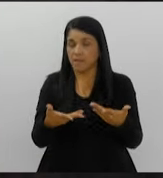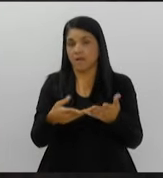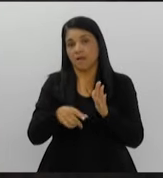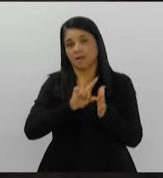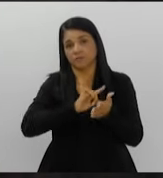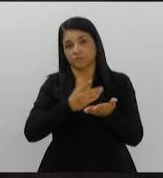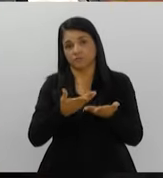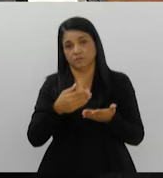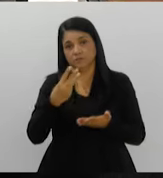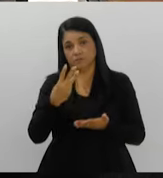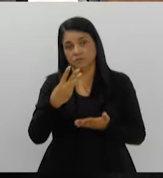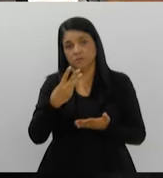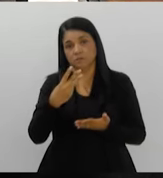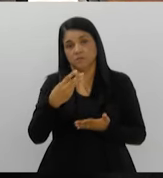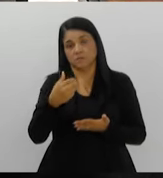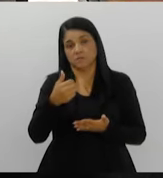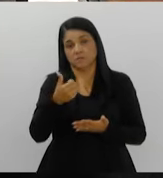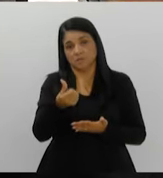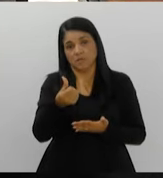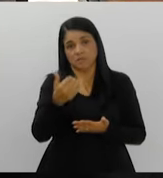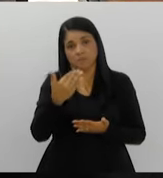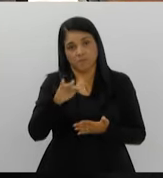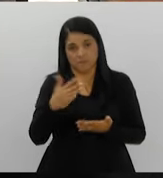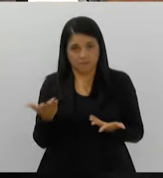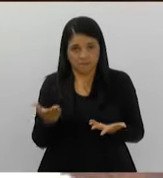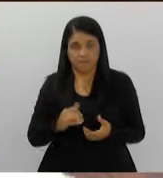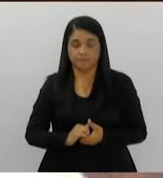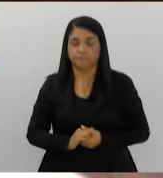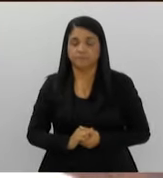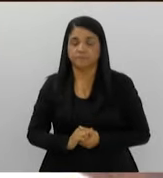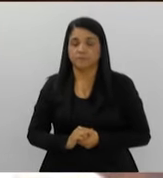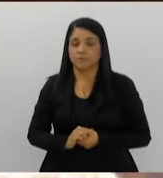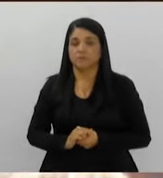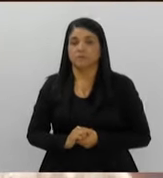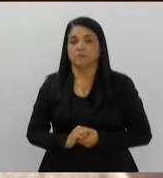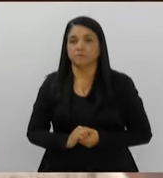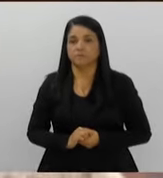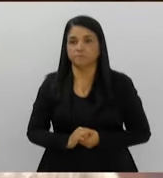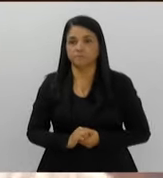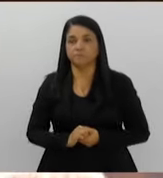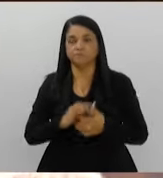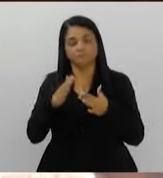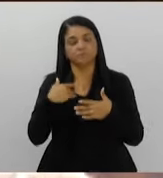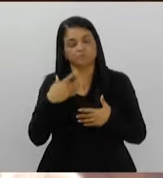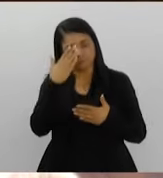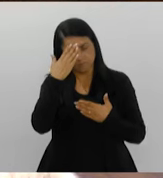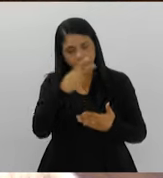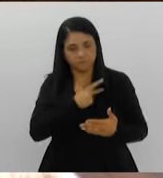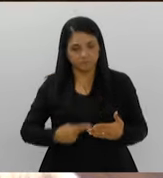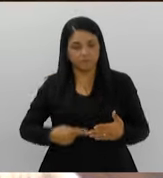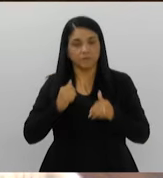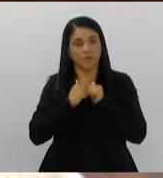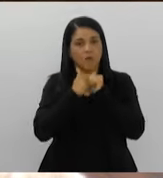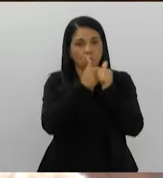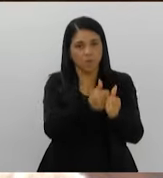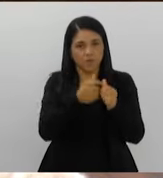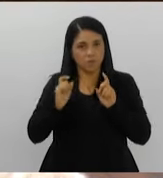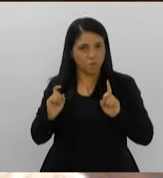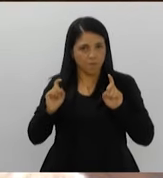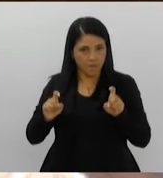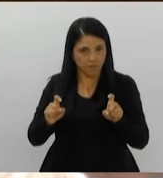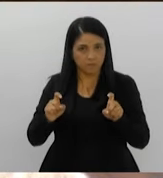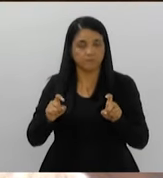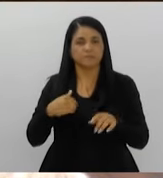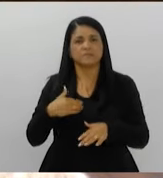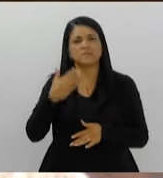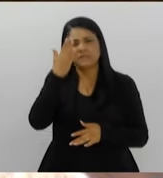18h30. Obrigado, presidente. Presidente, quem acompanha o nosso mandato sabe que